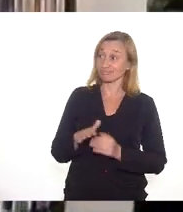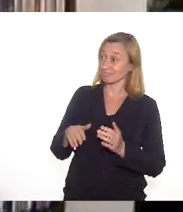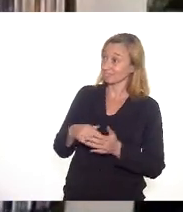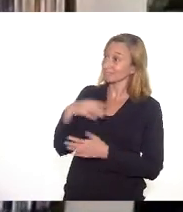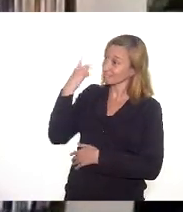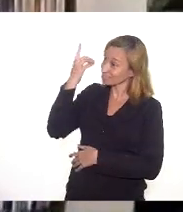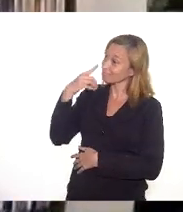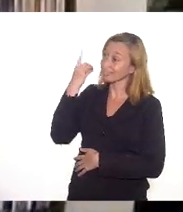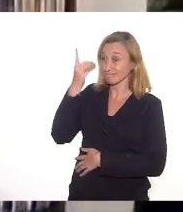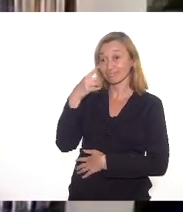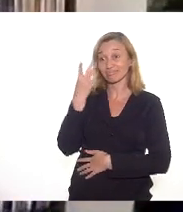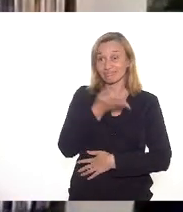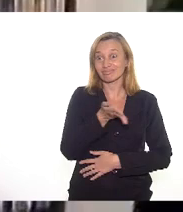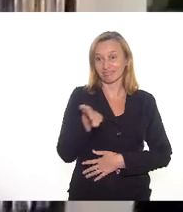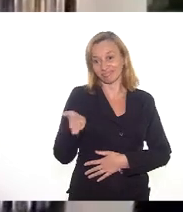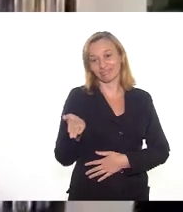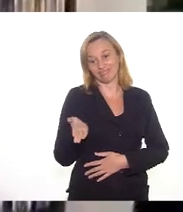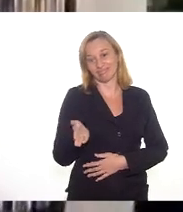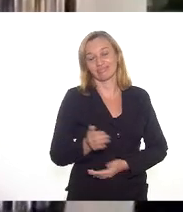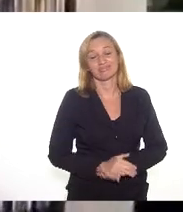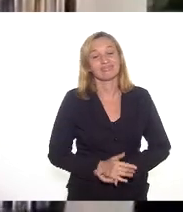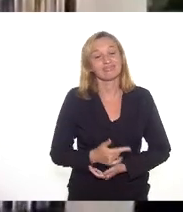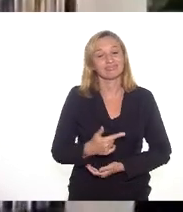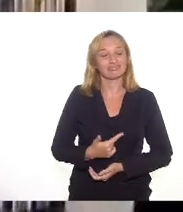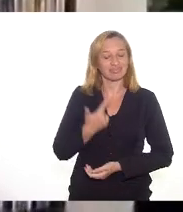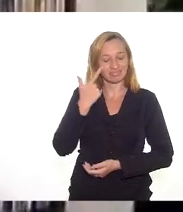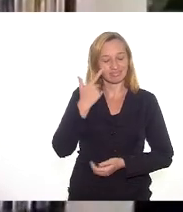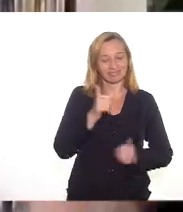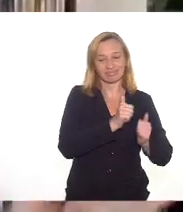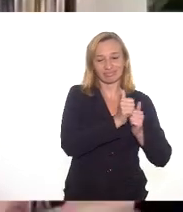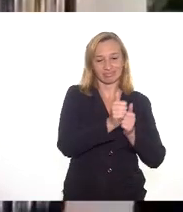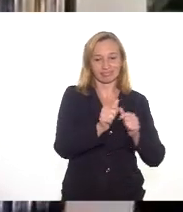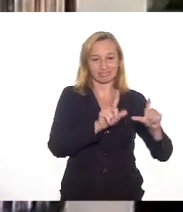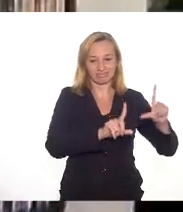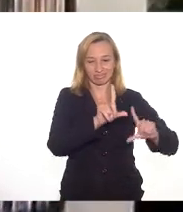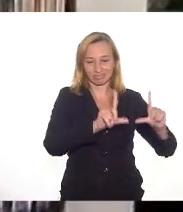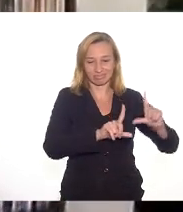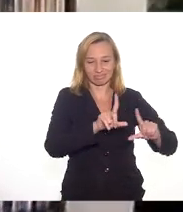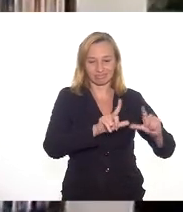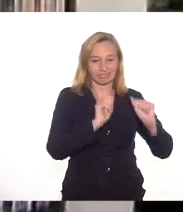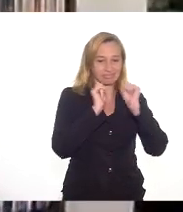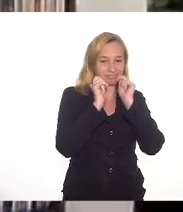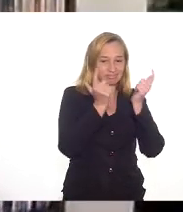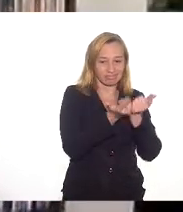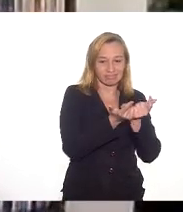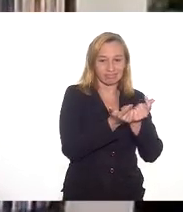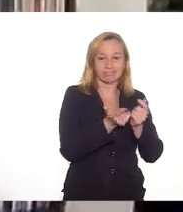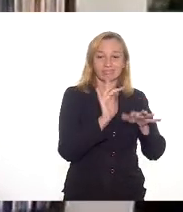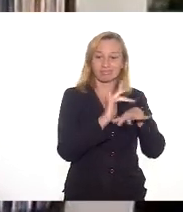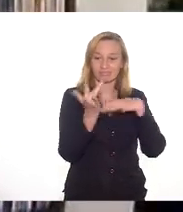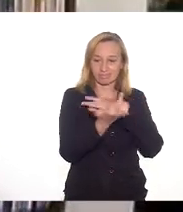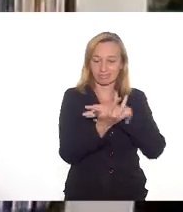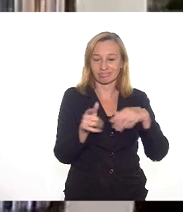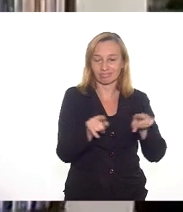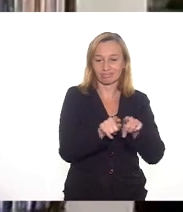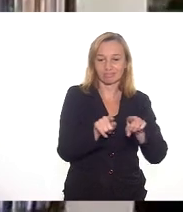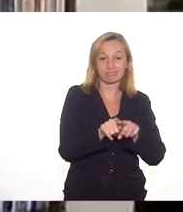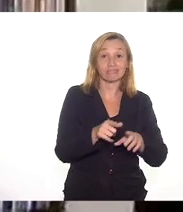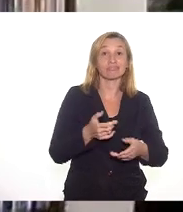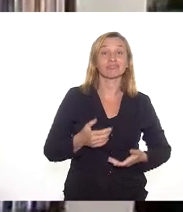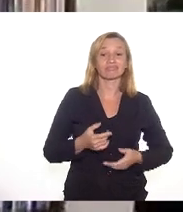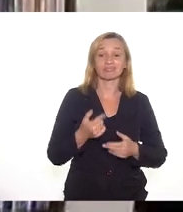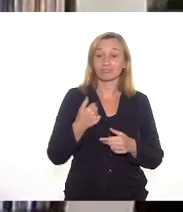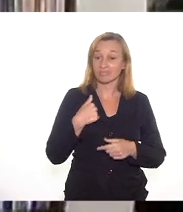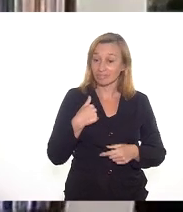senhores deputados, aqueles que nos assistem pela TV, aliás, aqueles que nos acompanham pelas redes sociais. Eu vou na